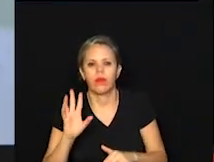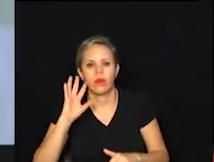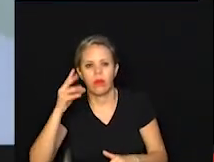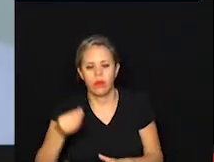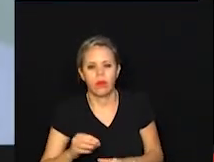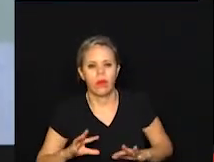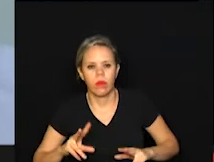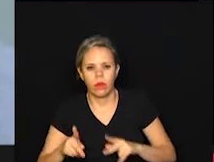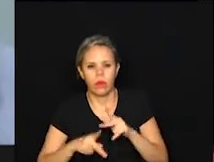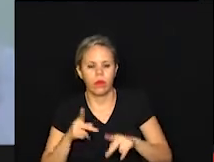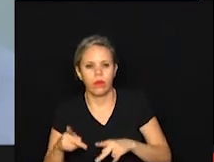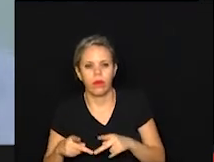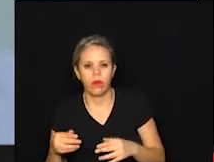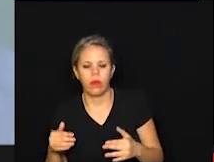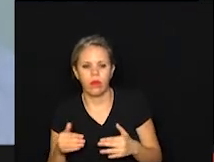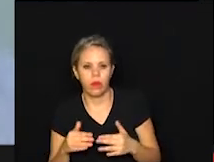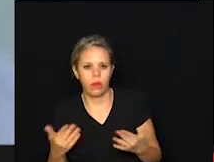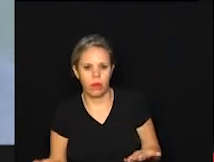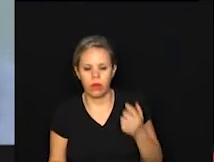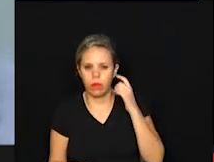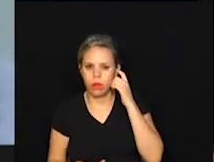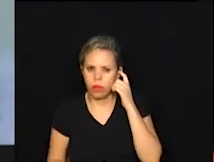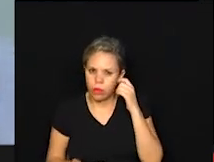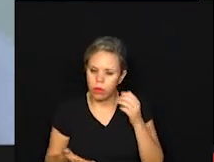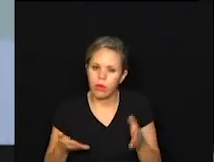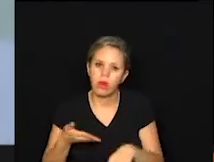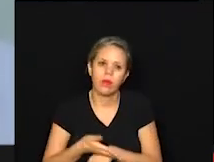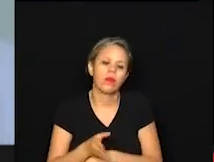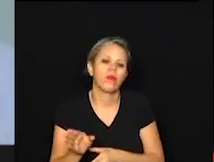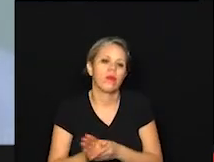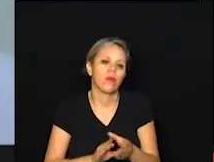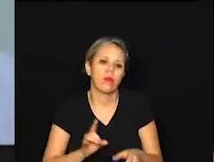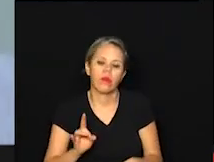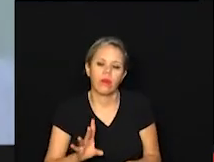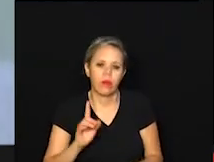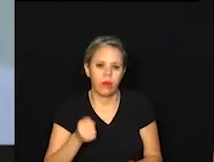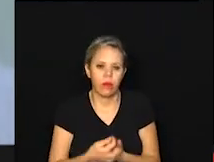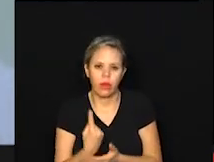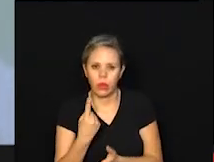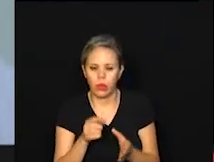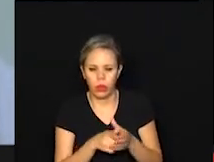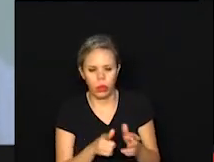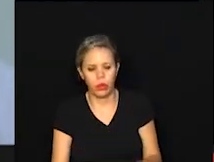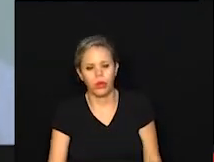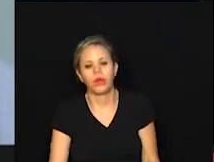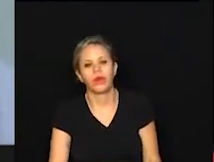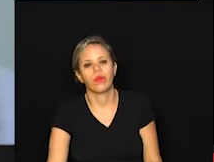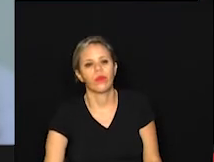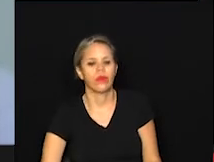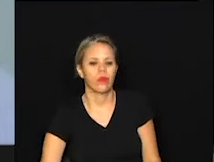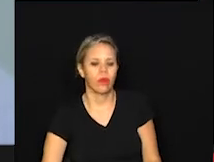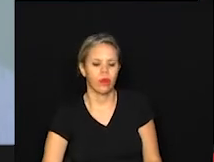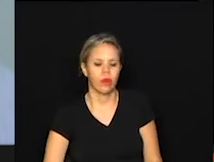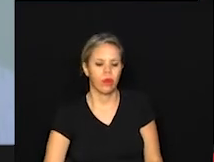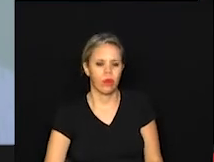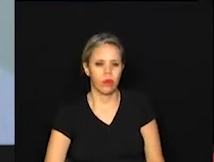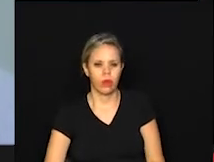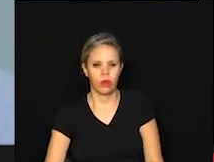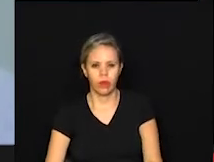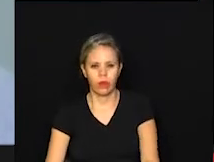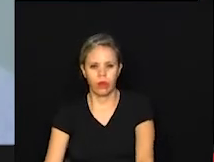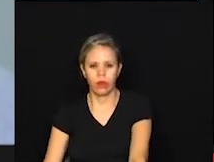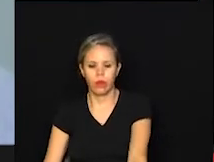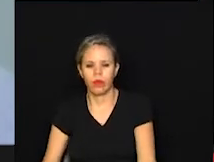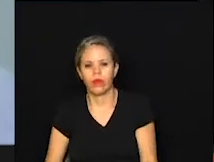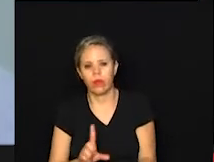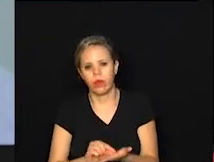para todos que fazem parte do conselho essa decisão, e não apenas para um grupo. E aí, com relação ao